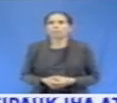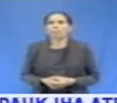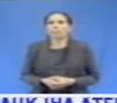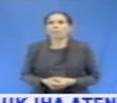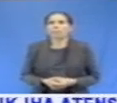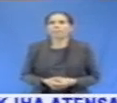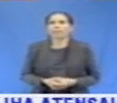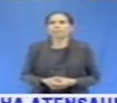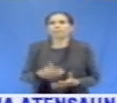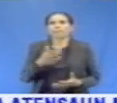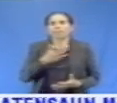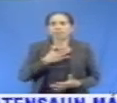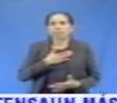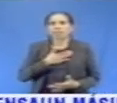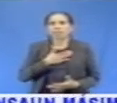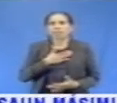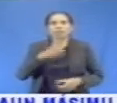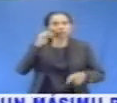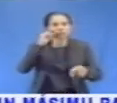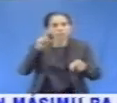A unha bem,